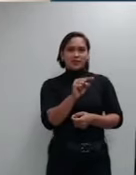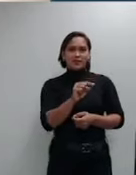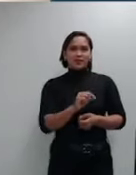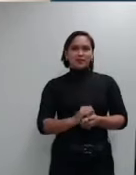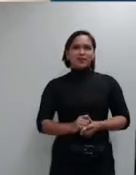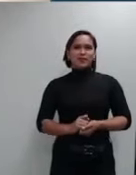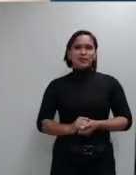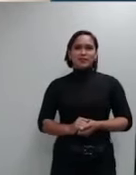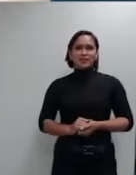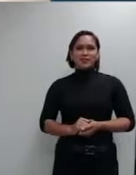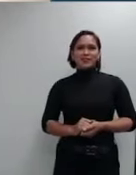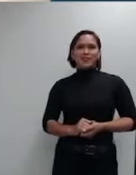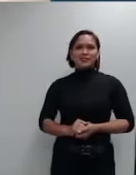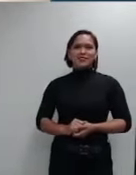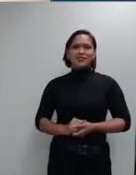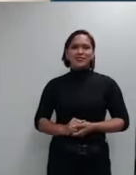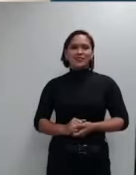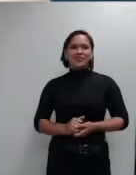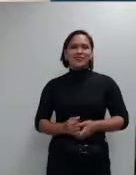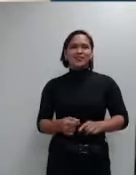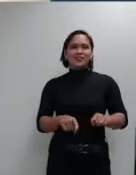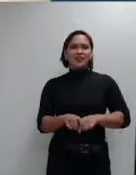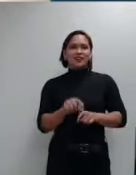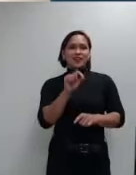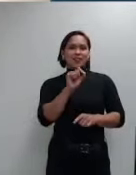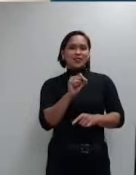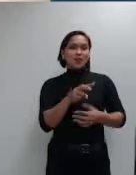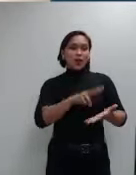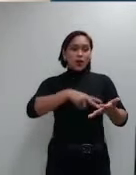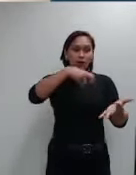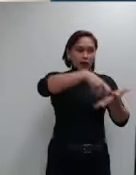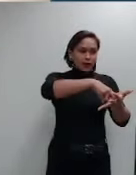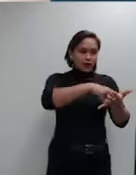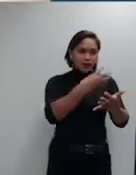Estou um pouco desconcentrado agora. Na condenação